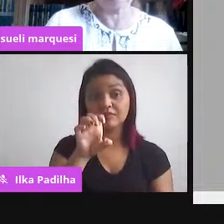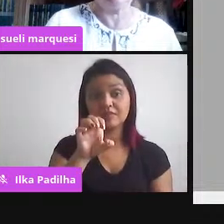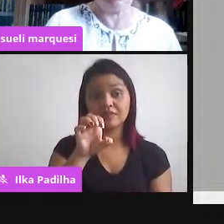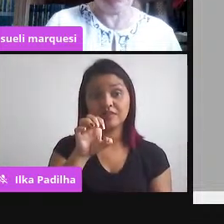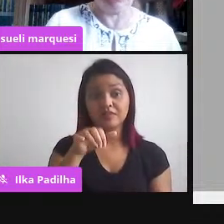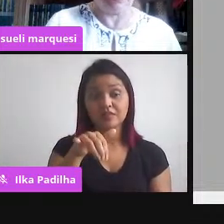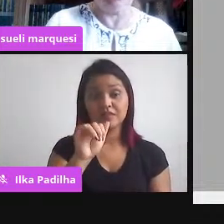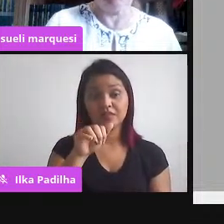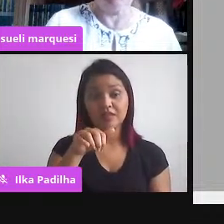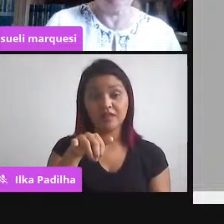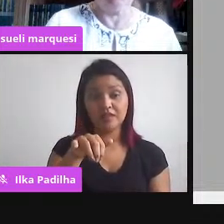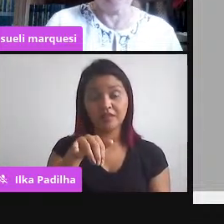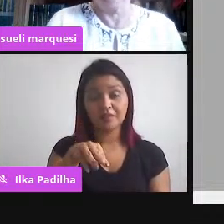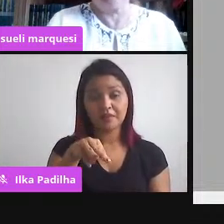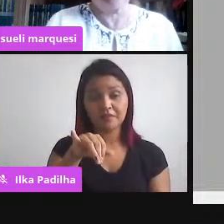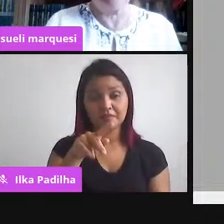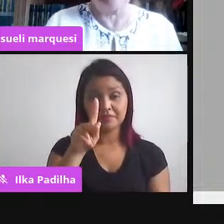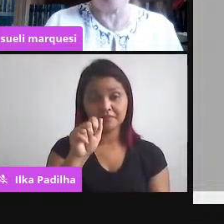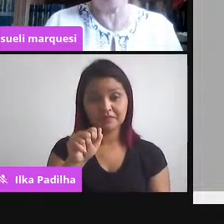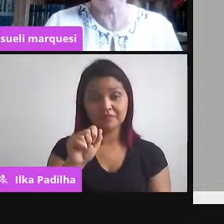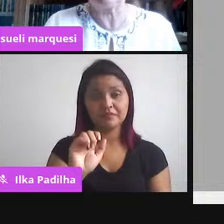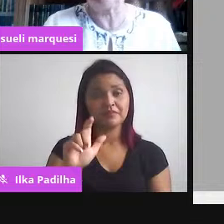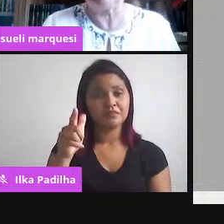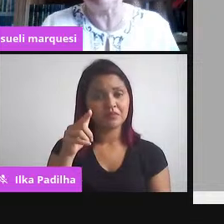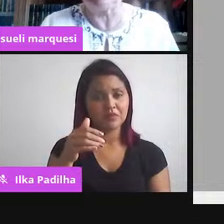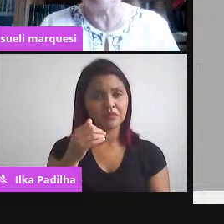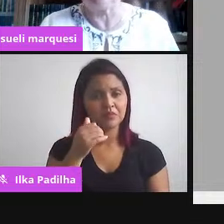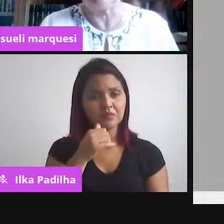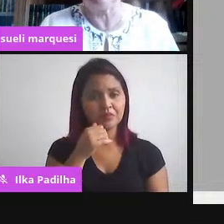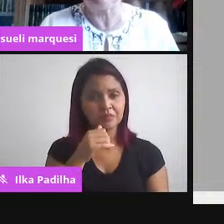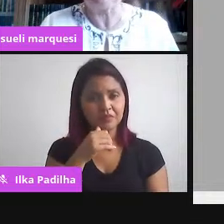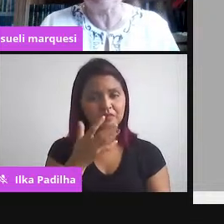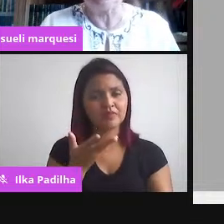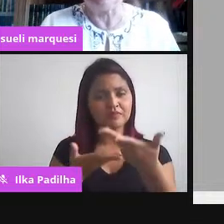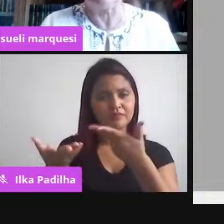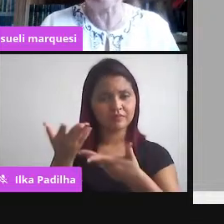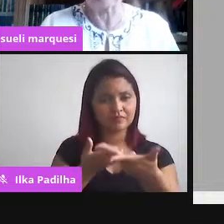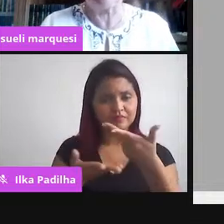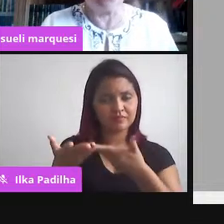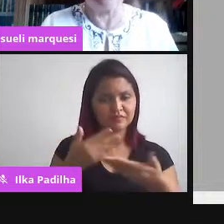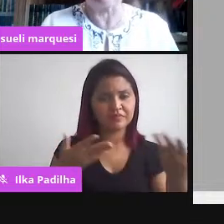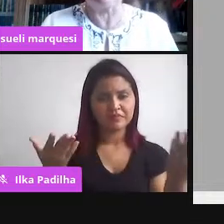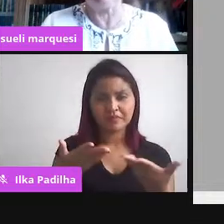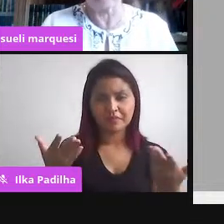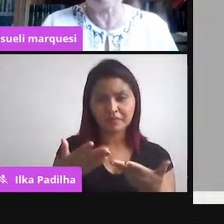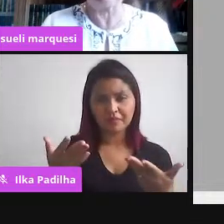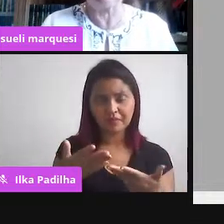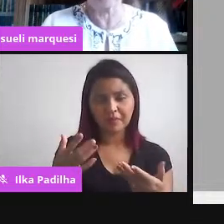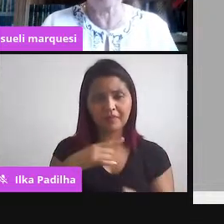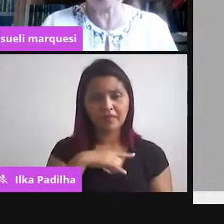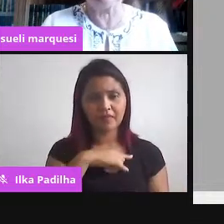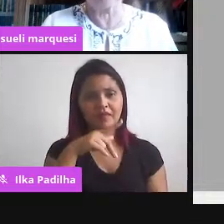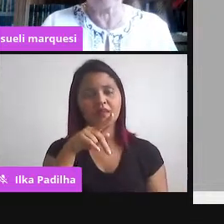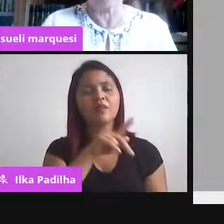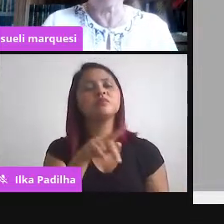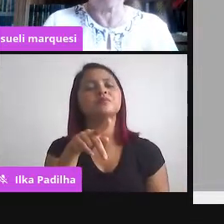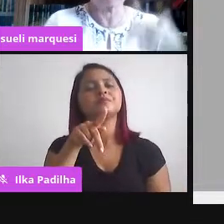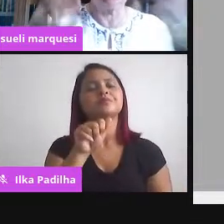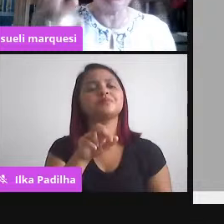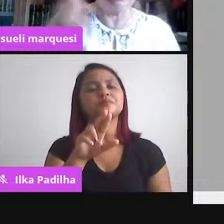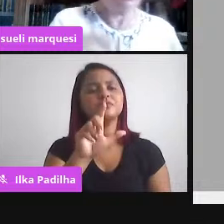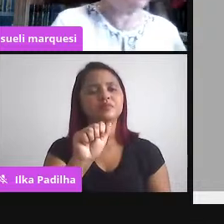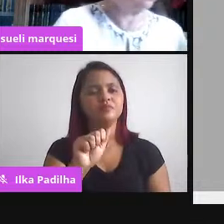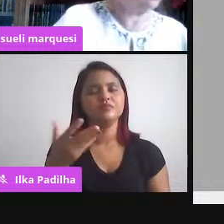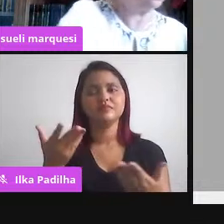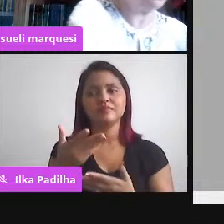vão intermediar o professor Paulo, não sei porque tem agora, as perguntas, né? Nós temos, então,